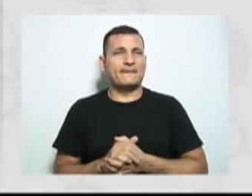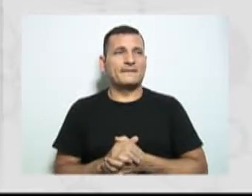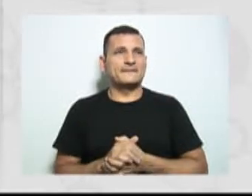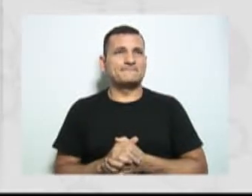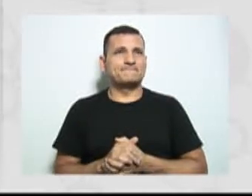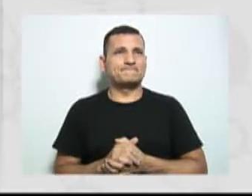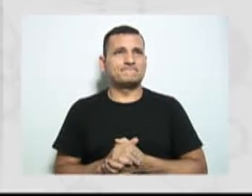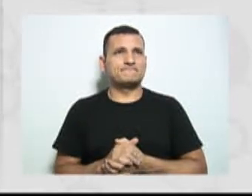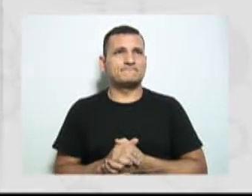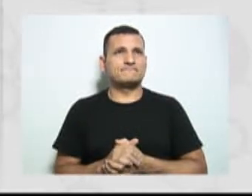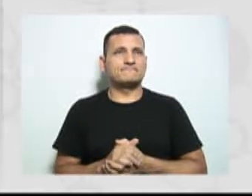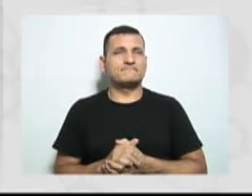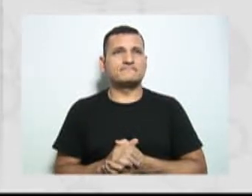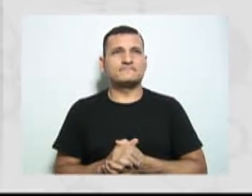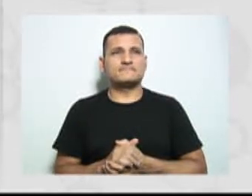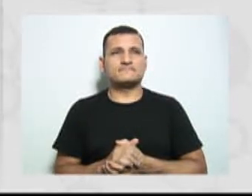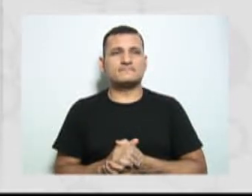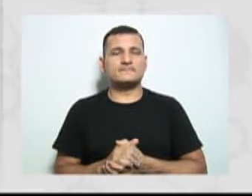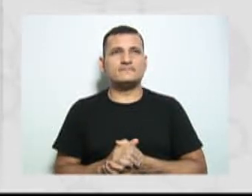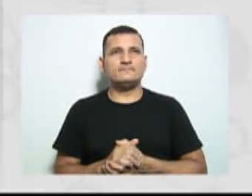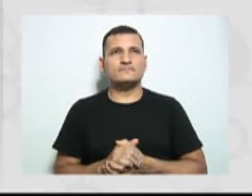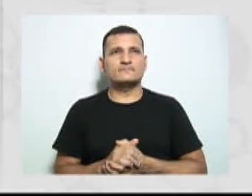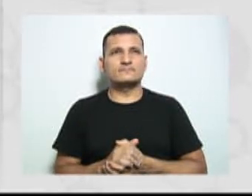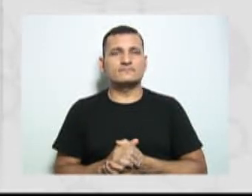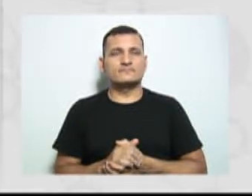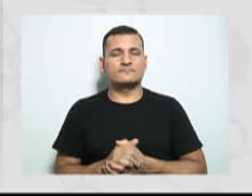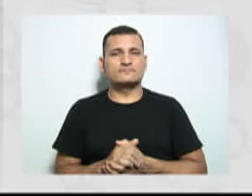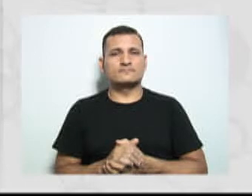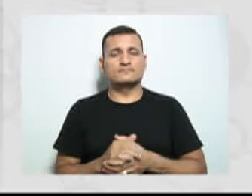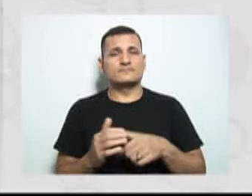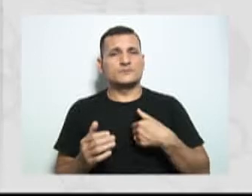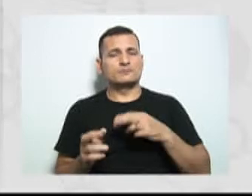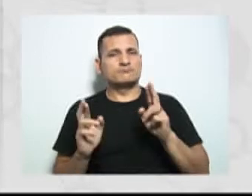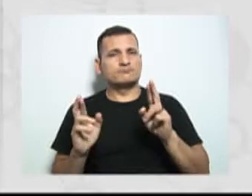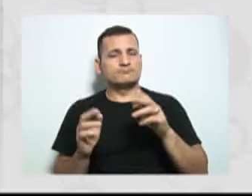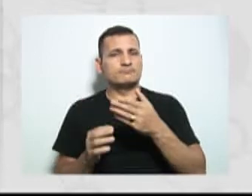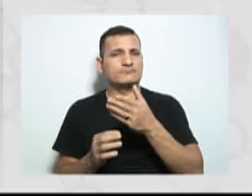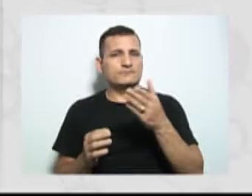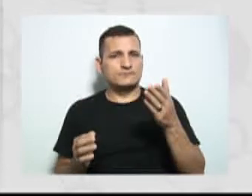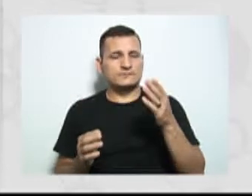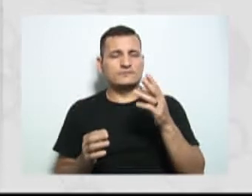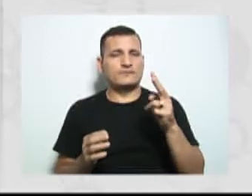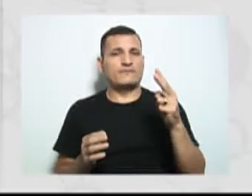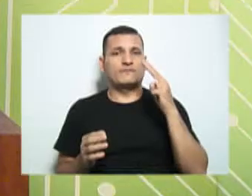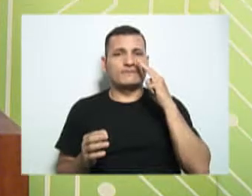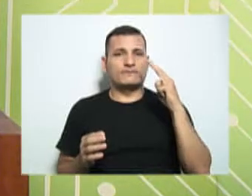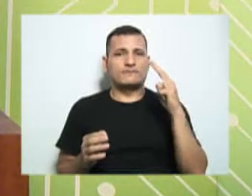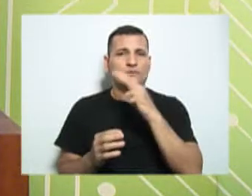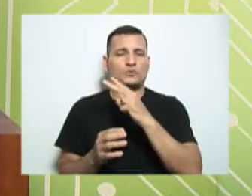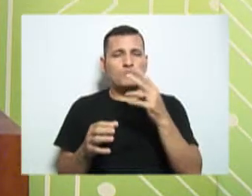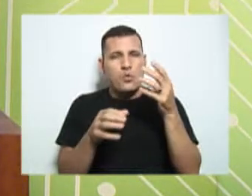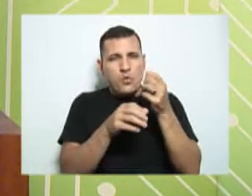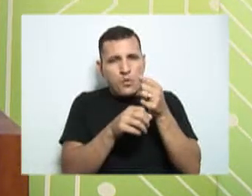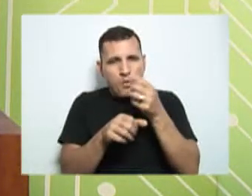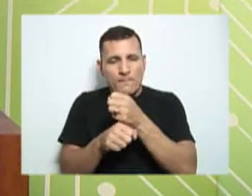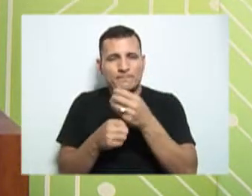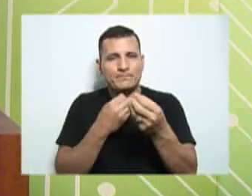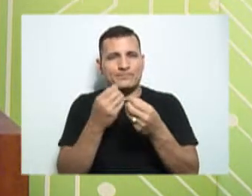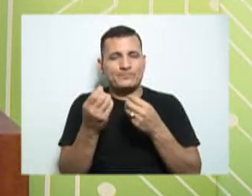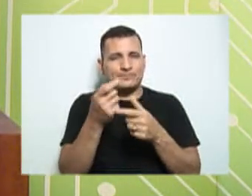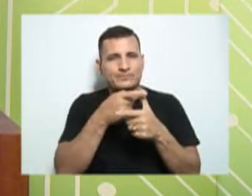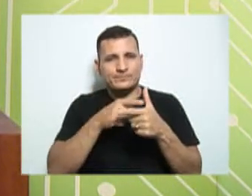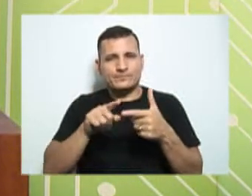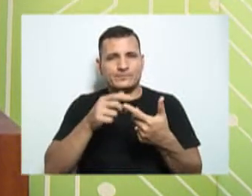professora Priscila. Bom, eu espero que os cálculos com relação aos custeios